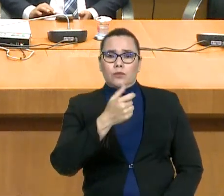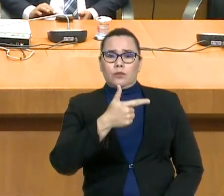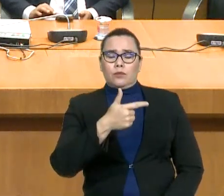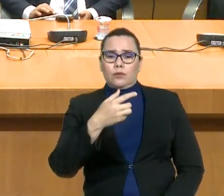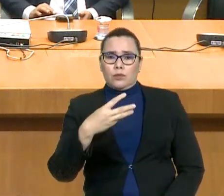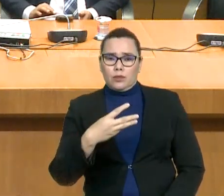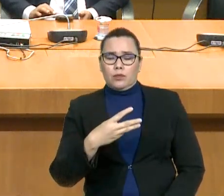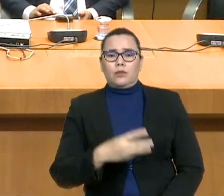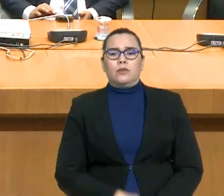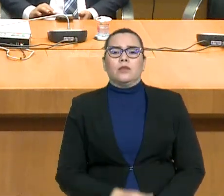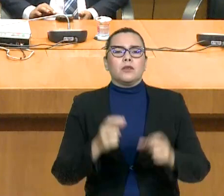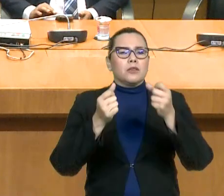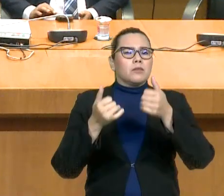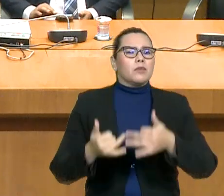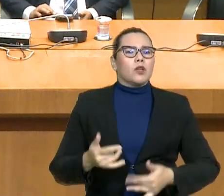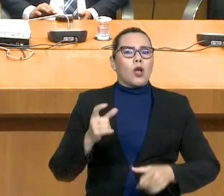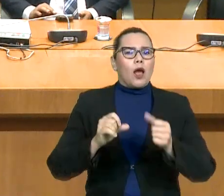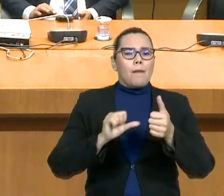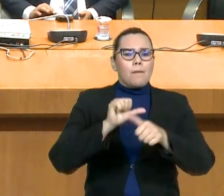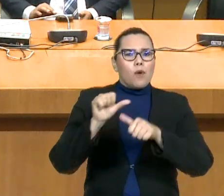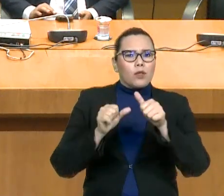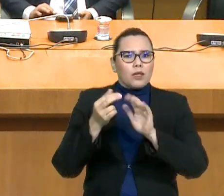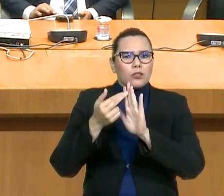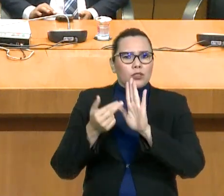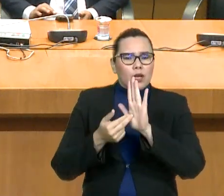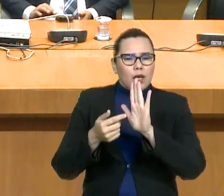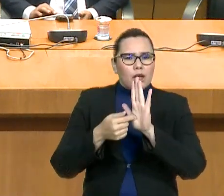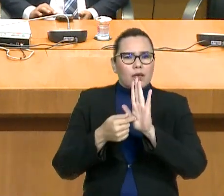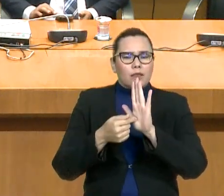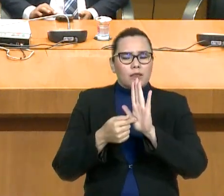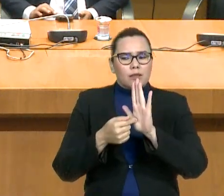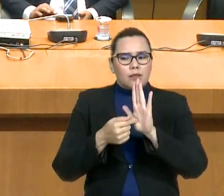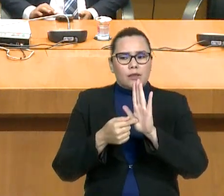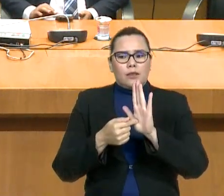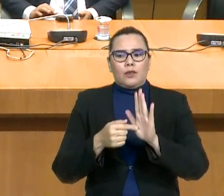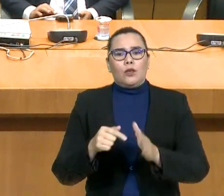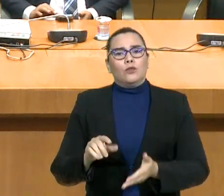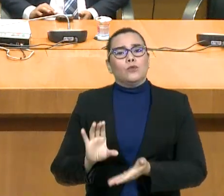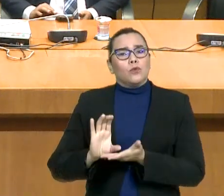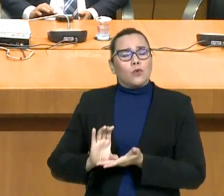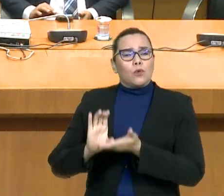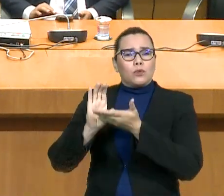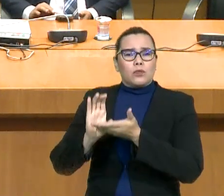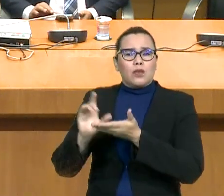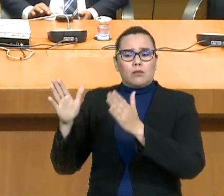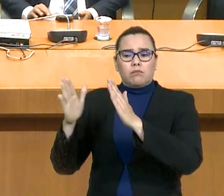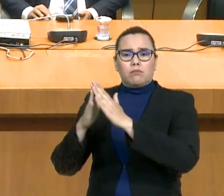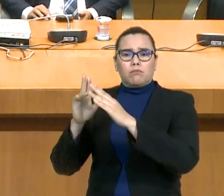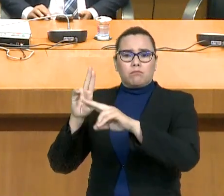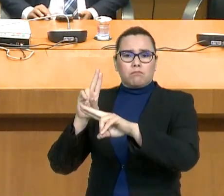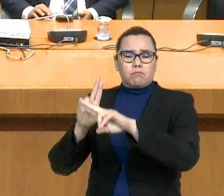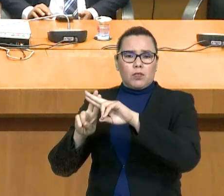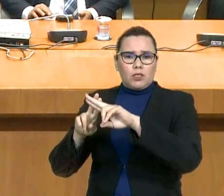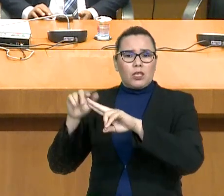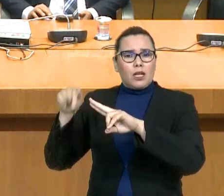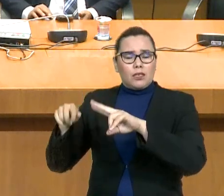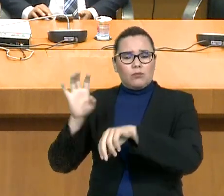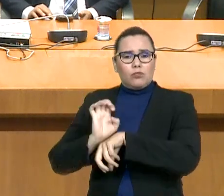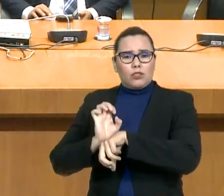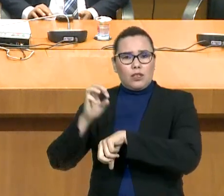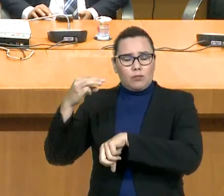051/2023, que dispõe sobre a reformulação do regimento interno do Conselho Penitenciário do Estado do Maranhão e da